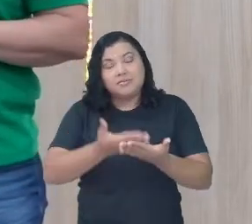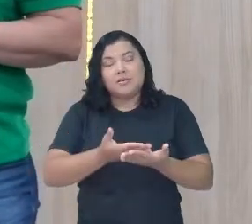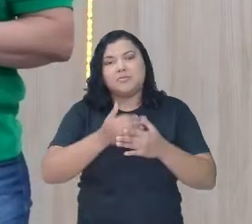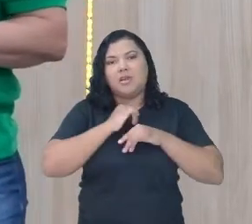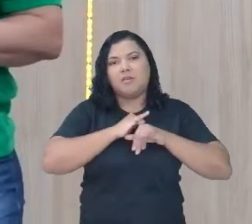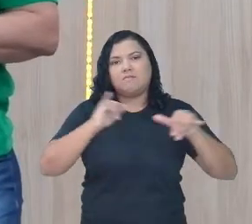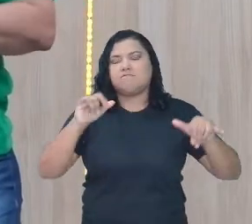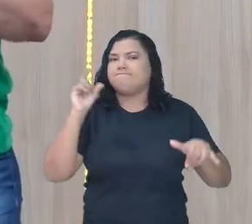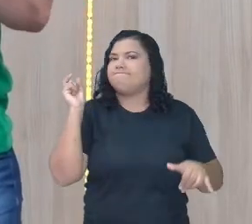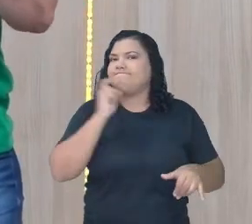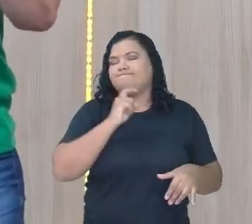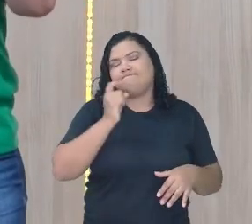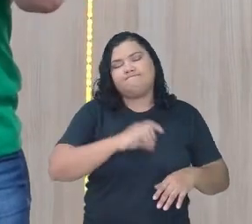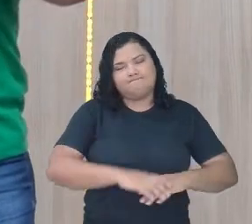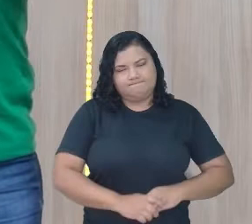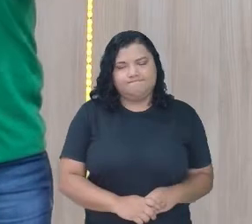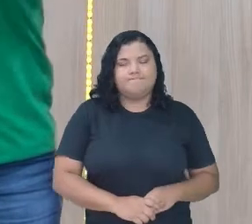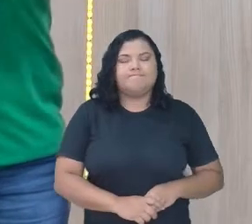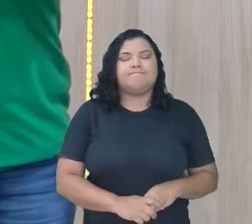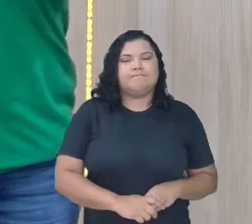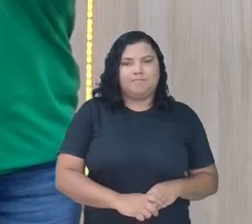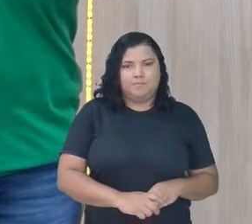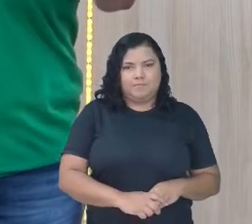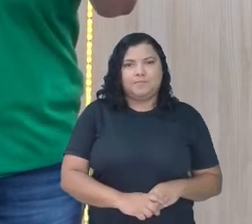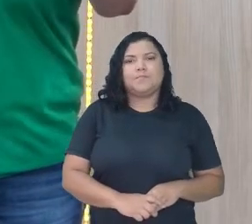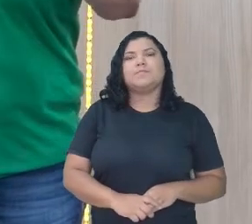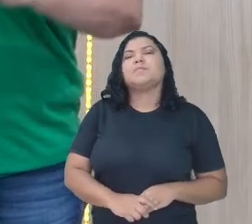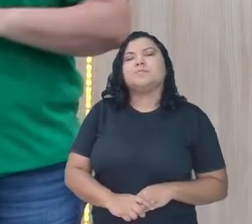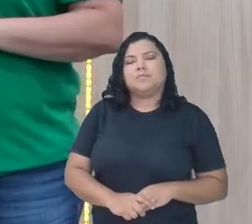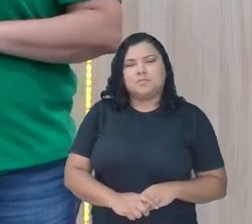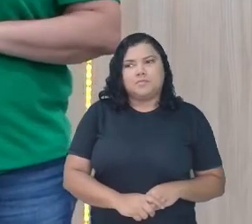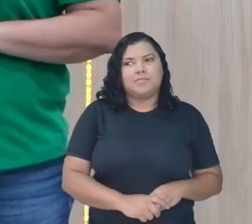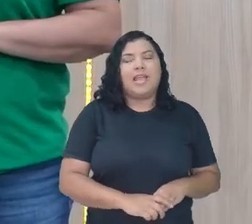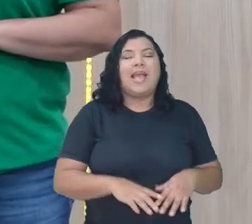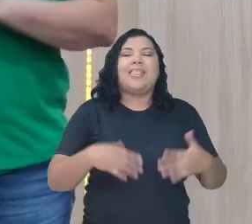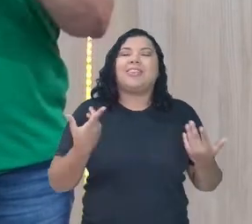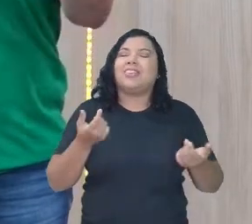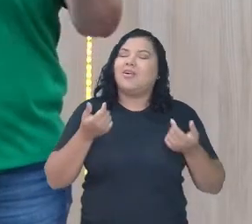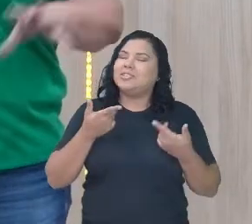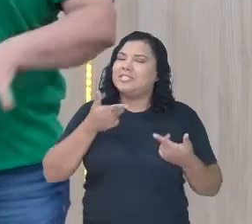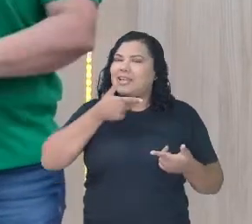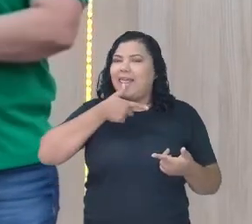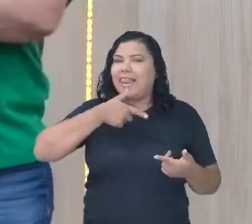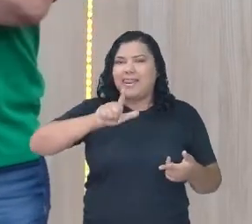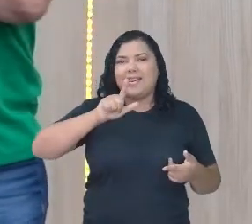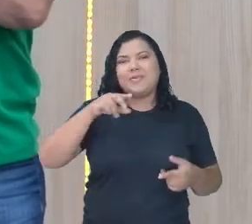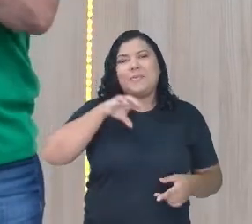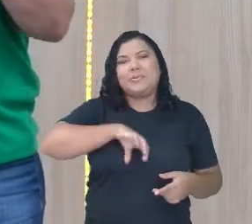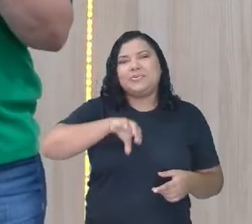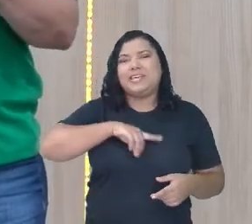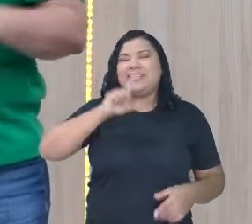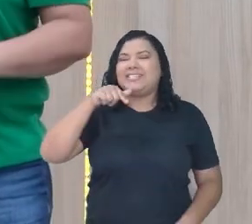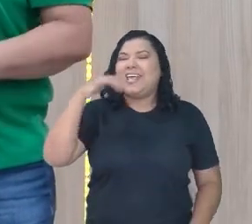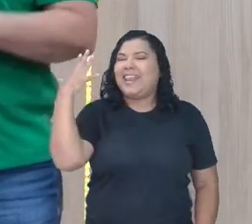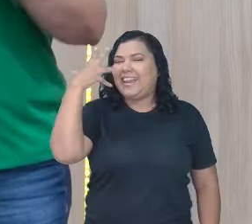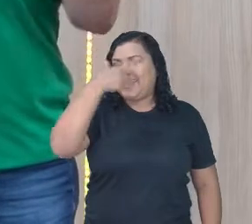que acontecem através, por meio. A nossa língua portuguesa é língua, ela nos dá, é